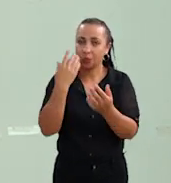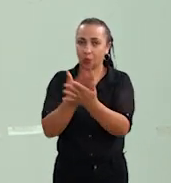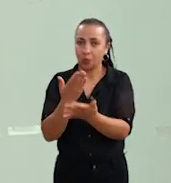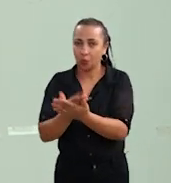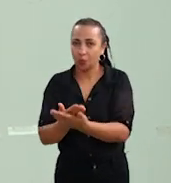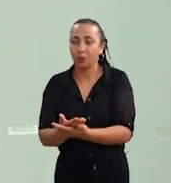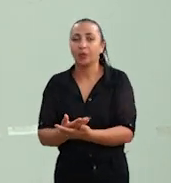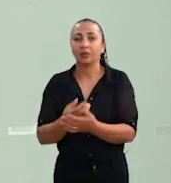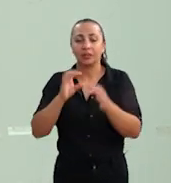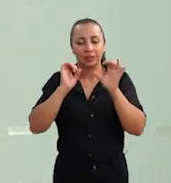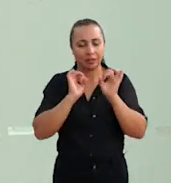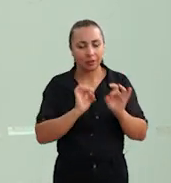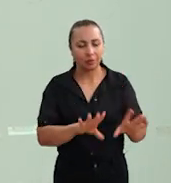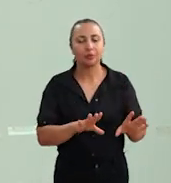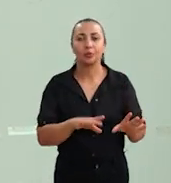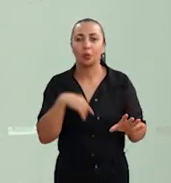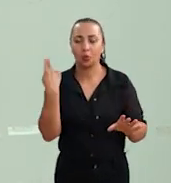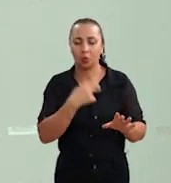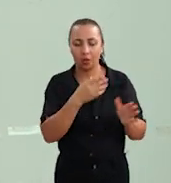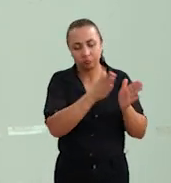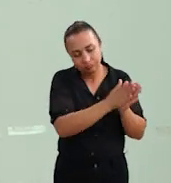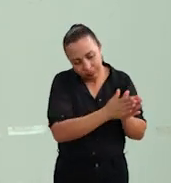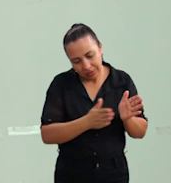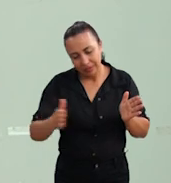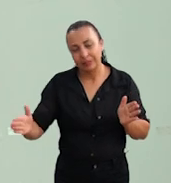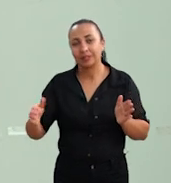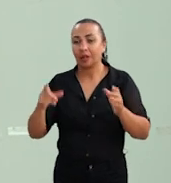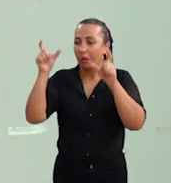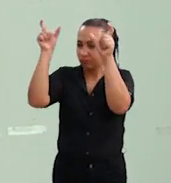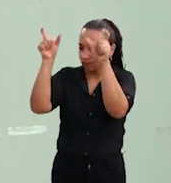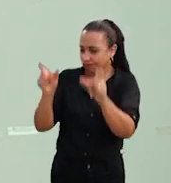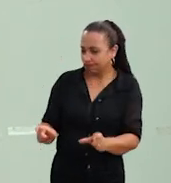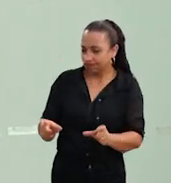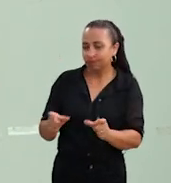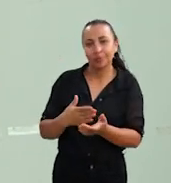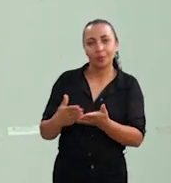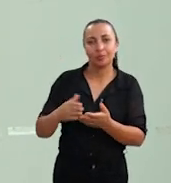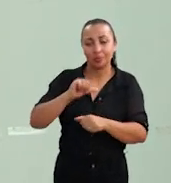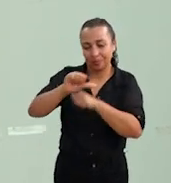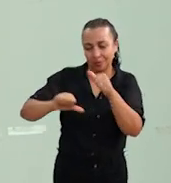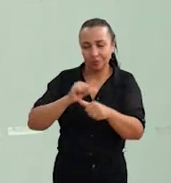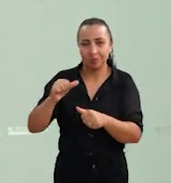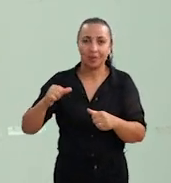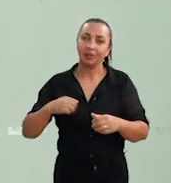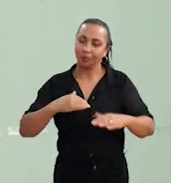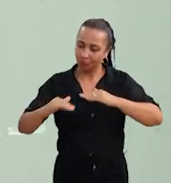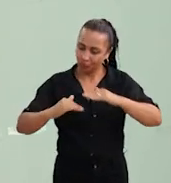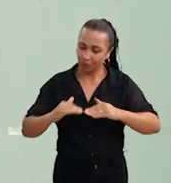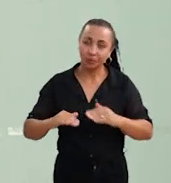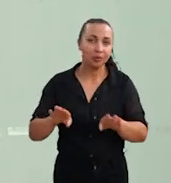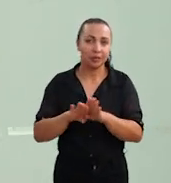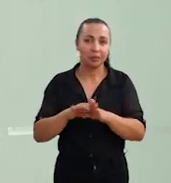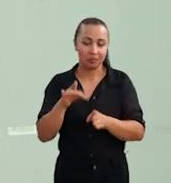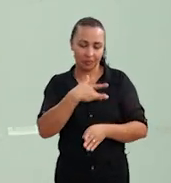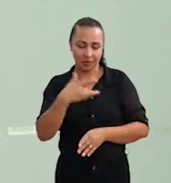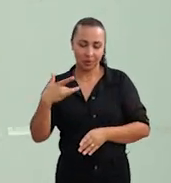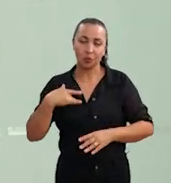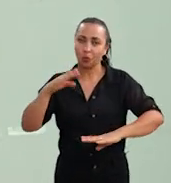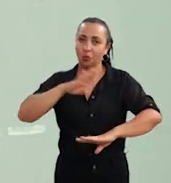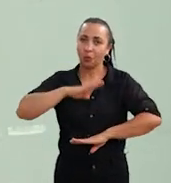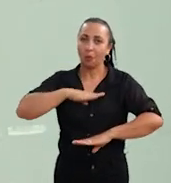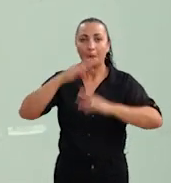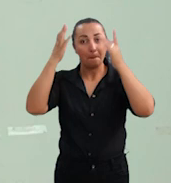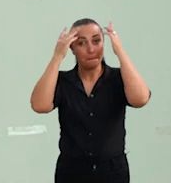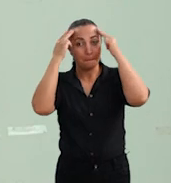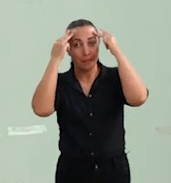eles possibilitaram a gente traçar um perfil inicial do desenvolvimento motor e na questão da saúde física e